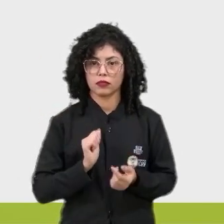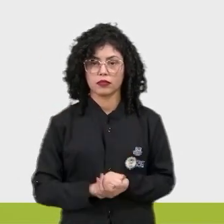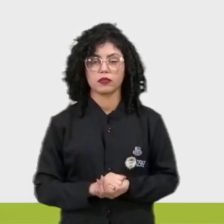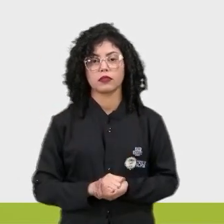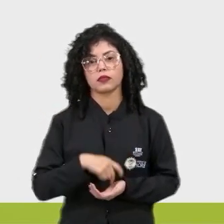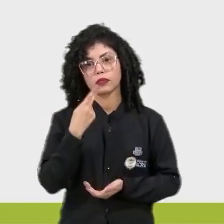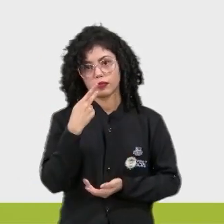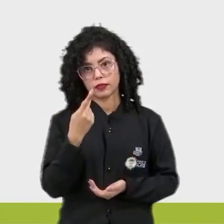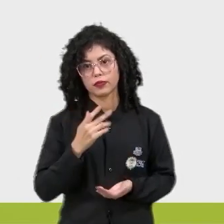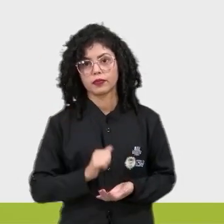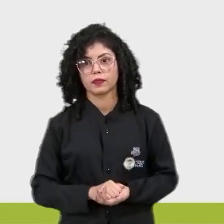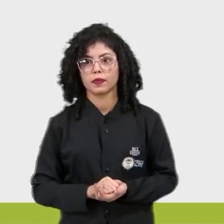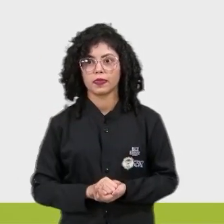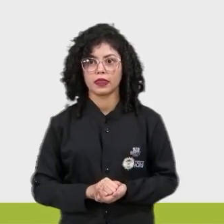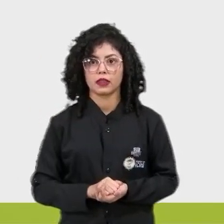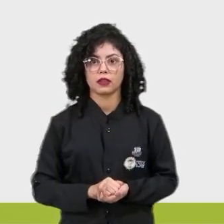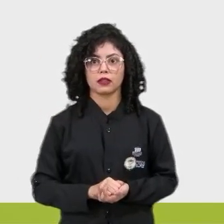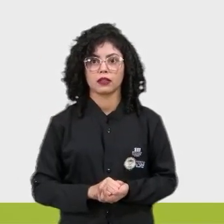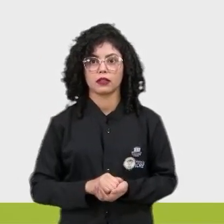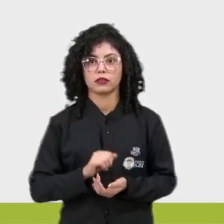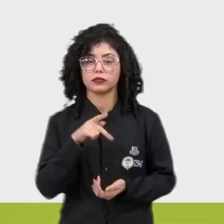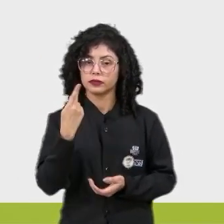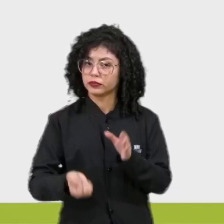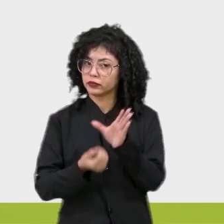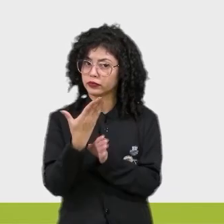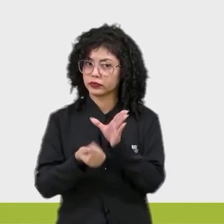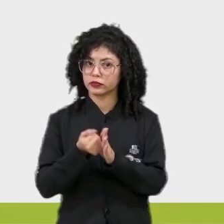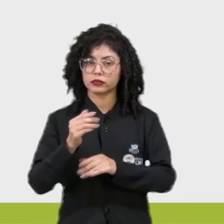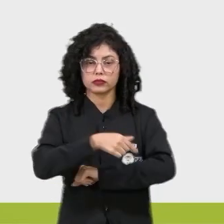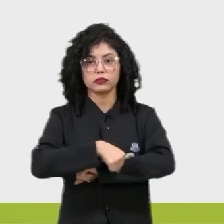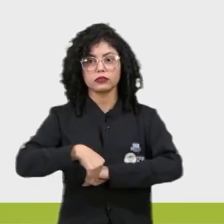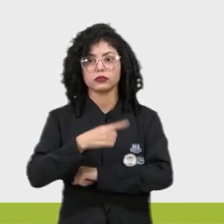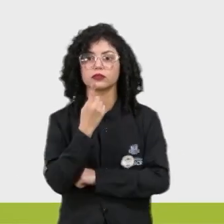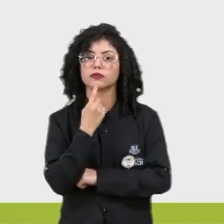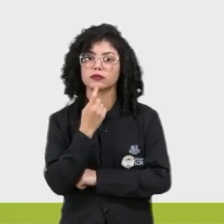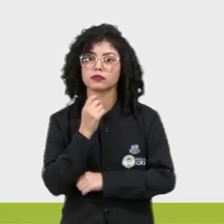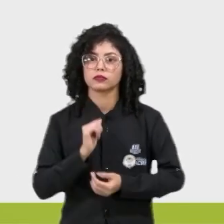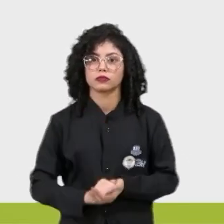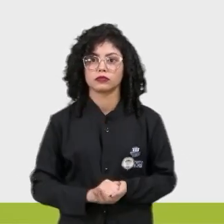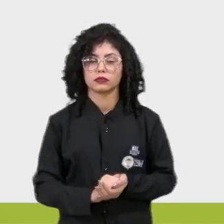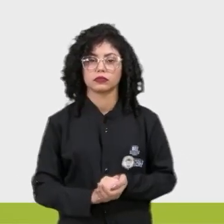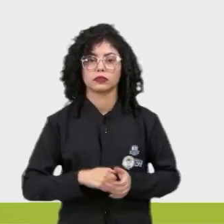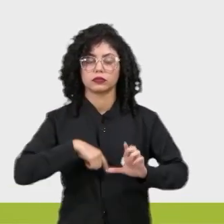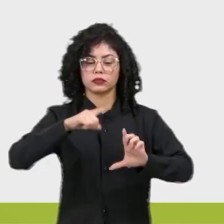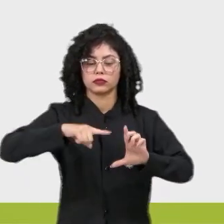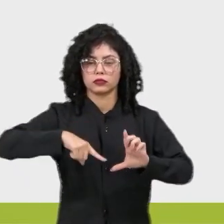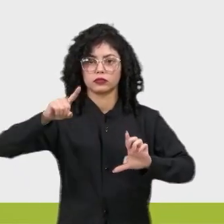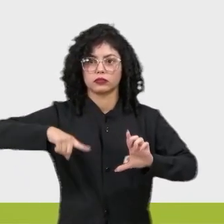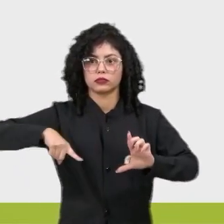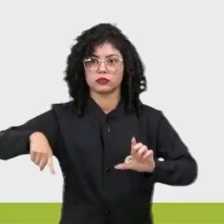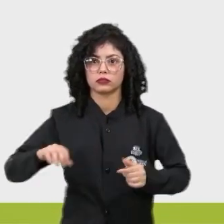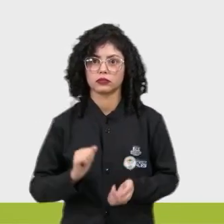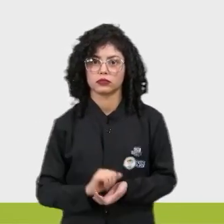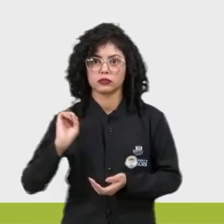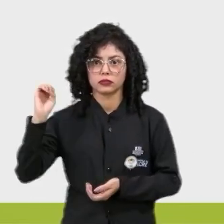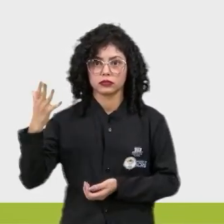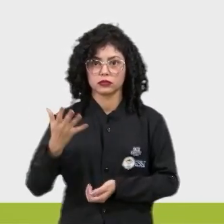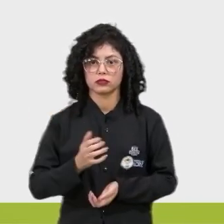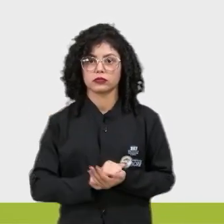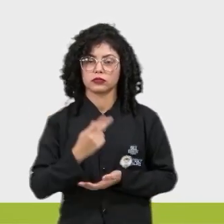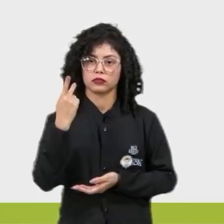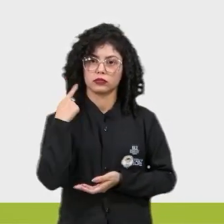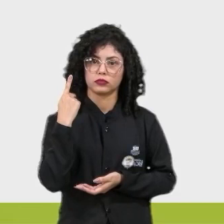já até falei para vocês. Eritropoietina, produção de glóbulos vermelhos. Frequência cardíaca. Capacidade